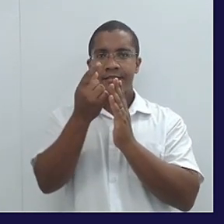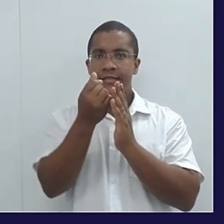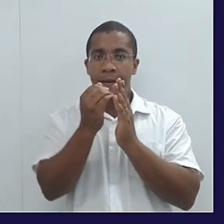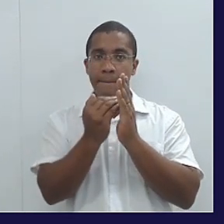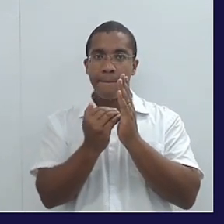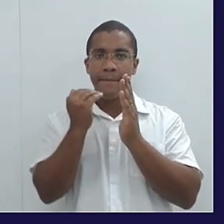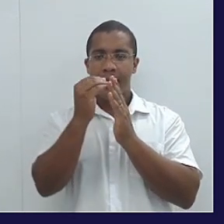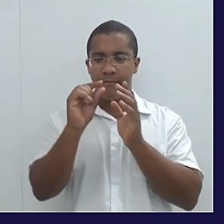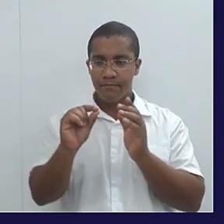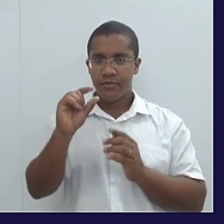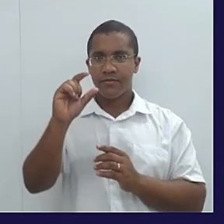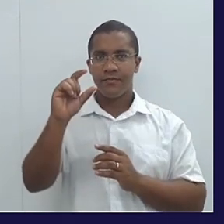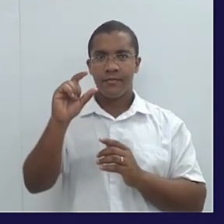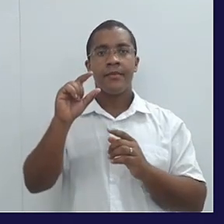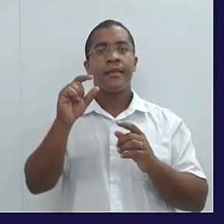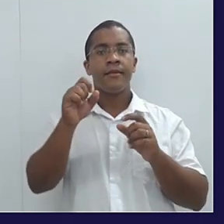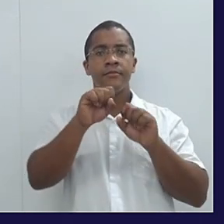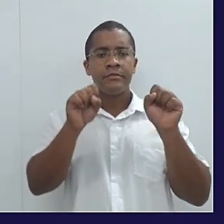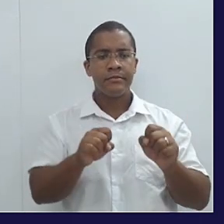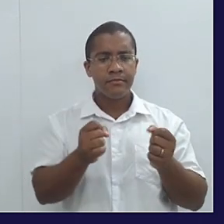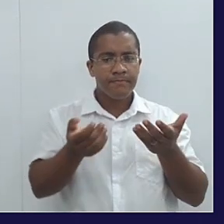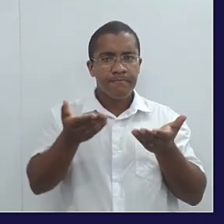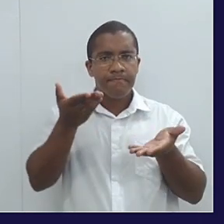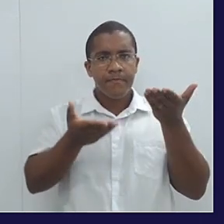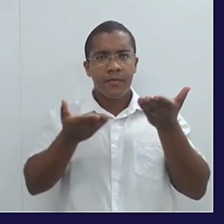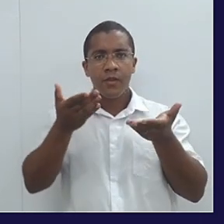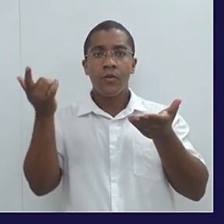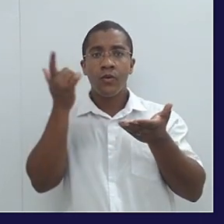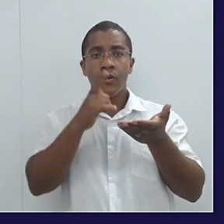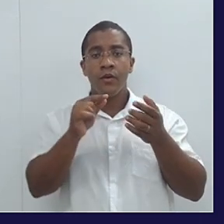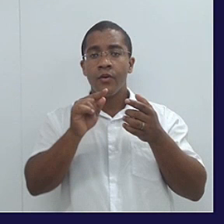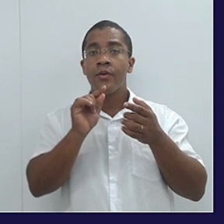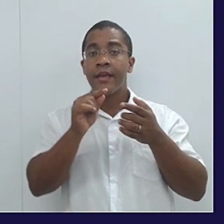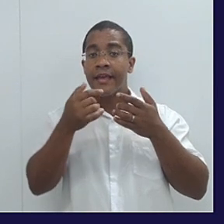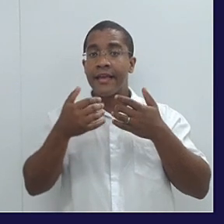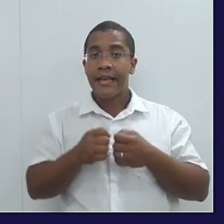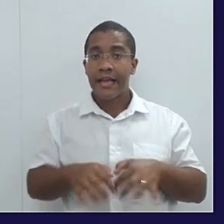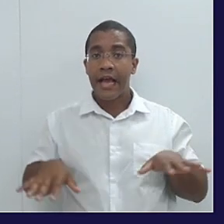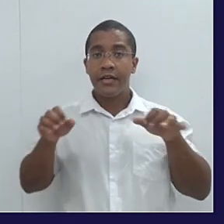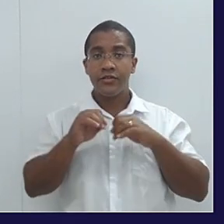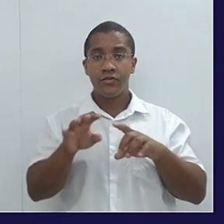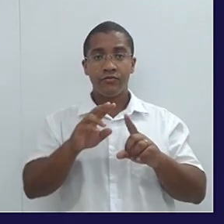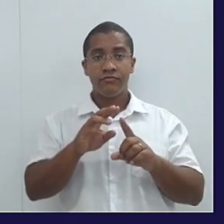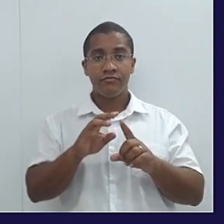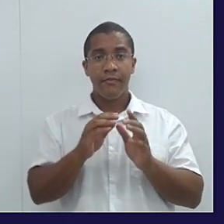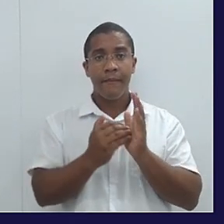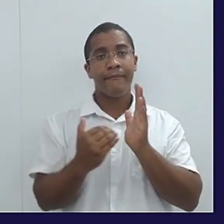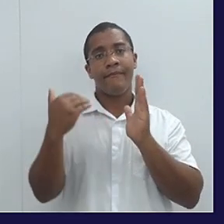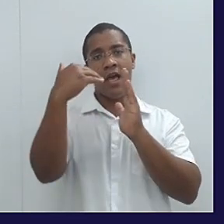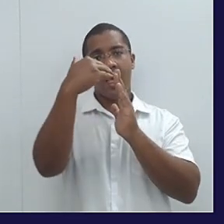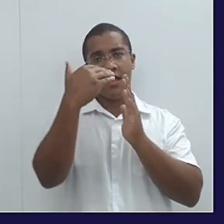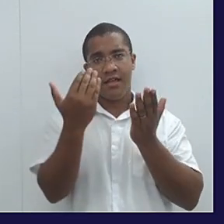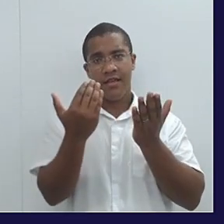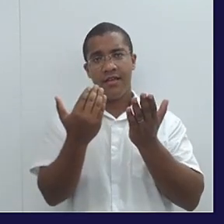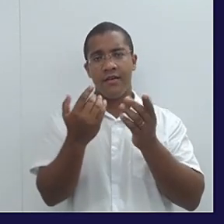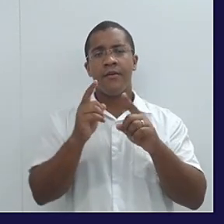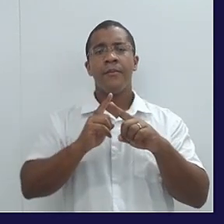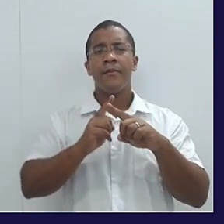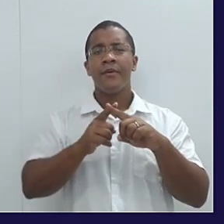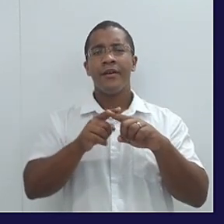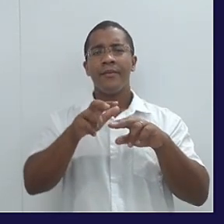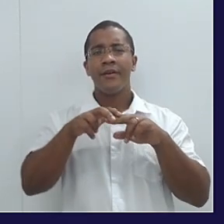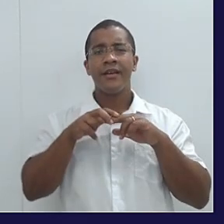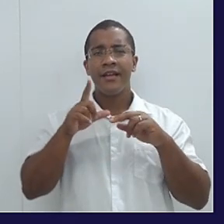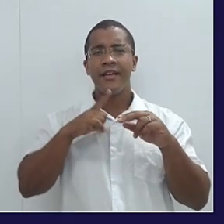consumo. O sistema ele foi equilibrado e criado para os gastos extras por conta da utilização